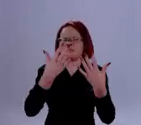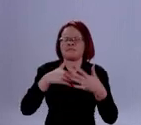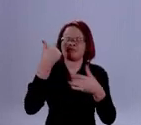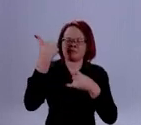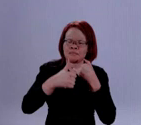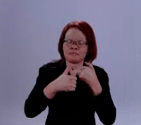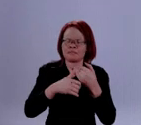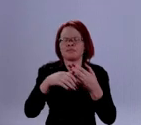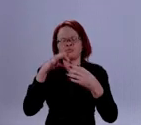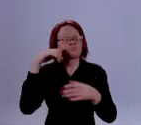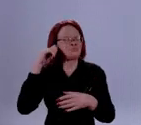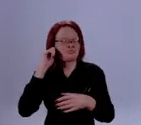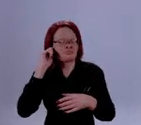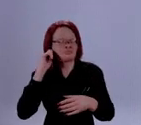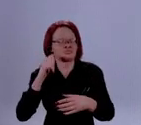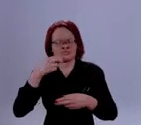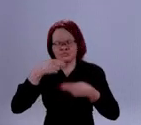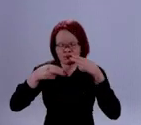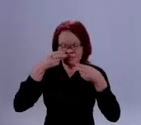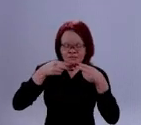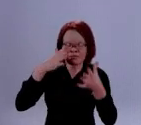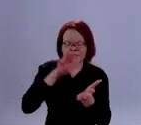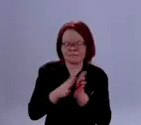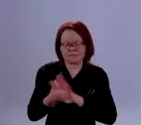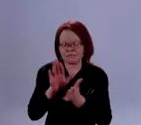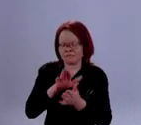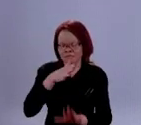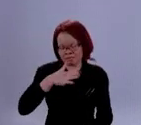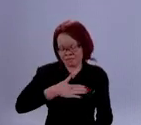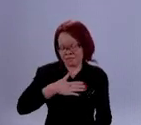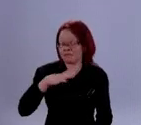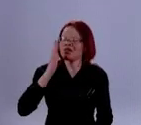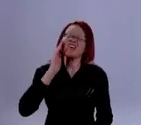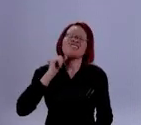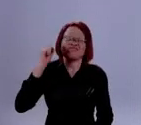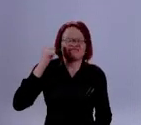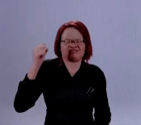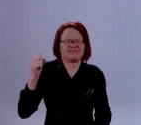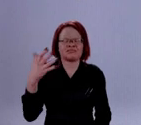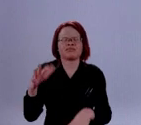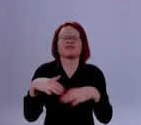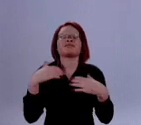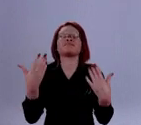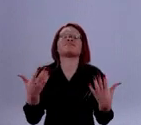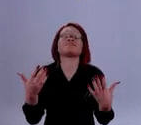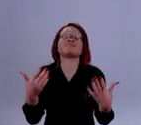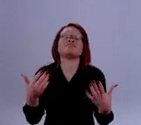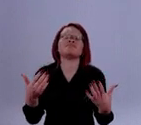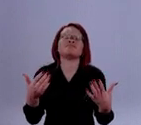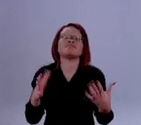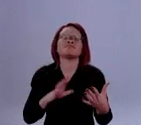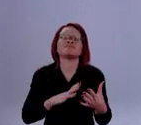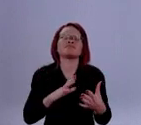terminou com um saboroso jantar preparado pela minha avó e onde é que estão os adjetivos